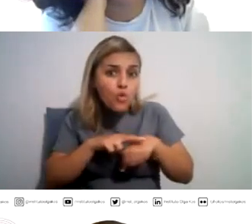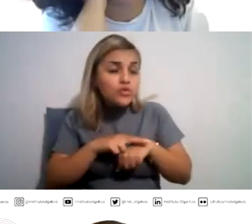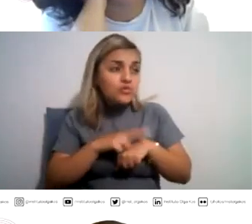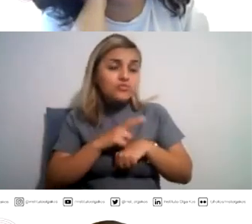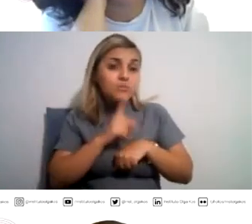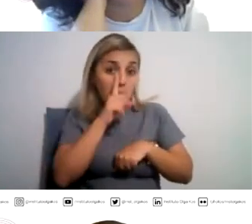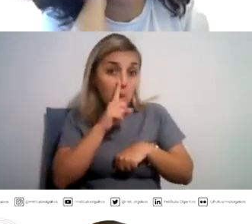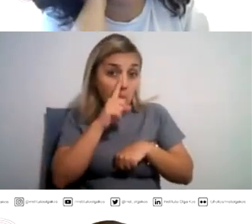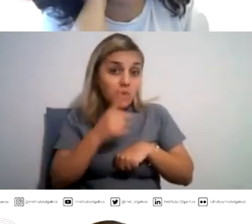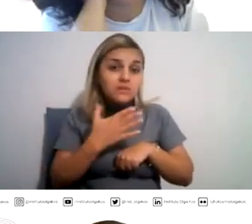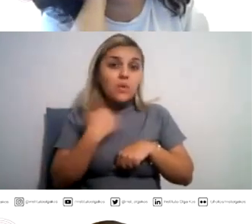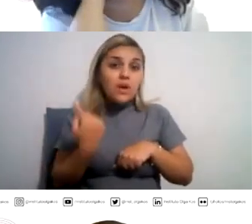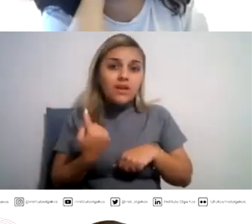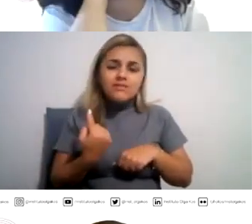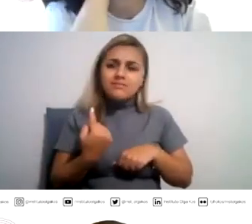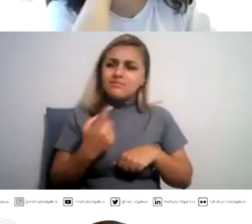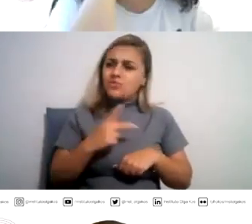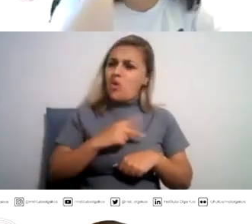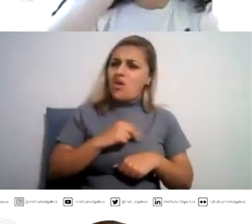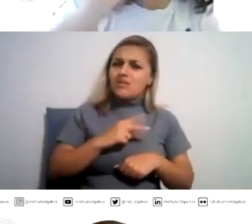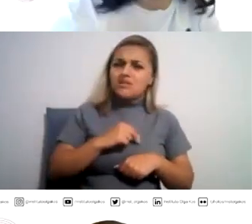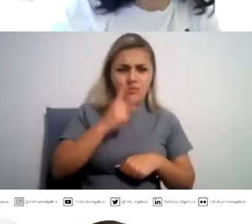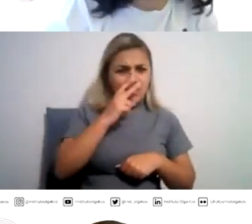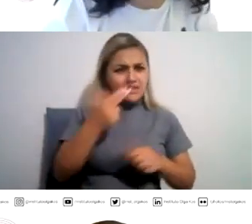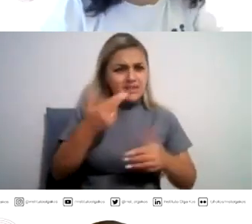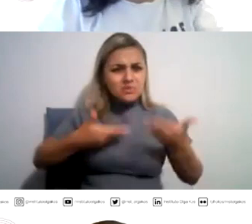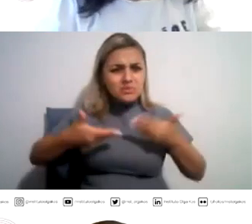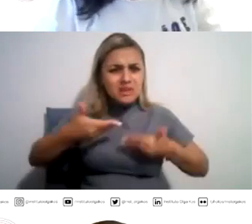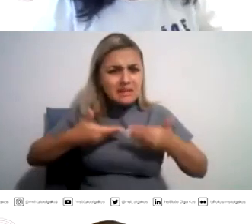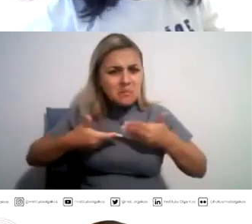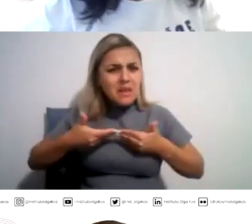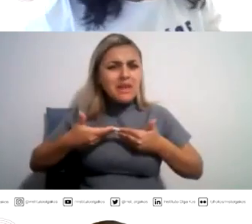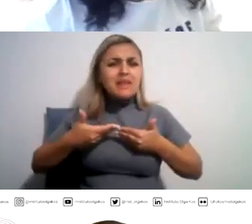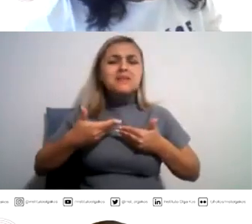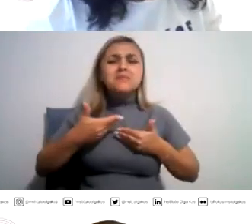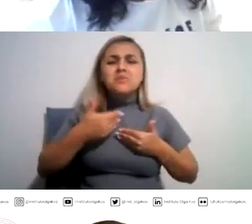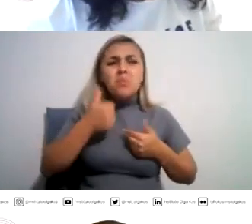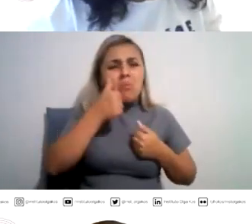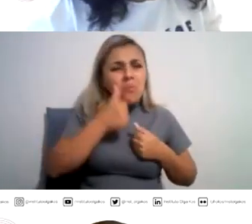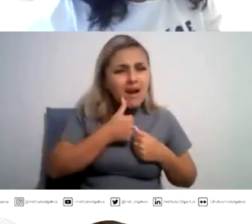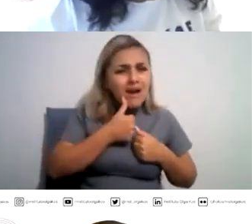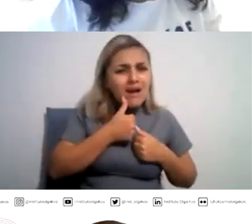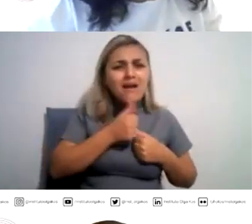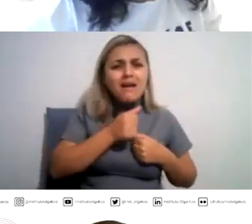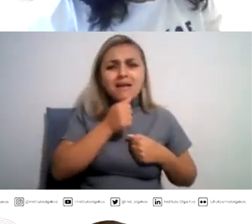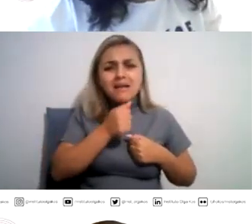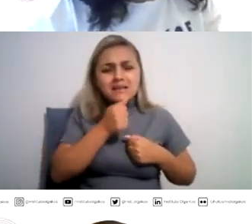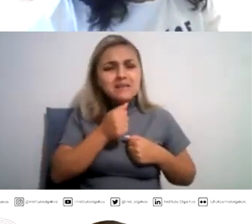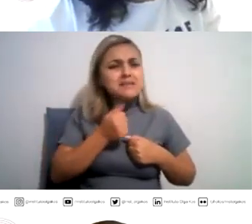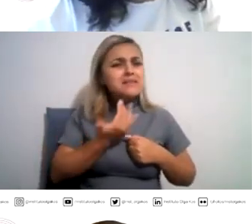essa maneira de tratar algumas mães, muitas mães, né, há 40, 30, 40